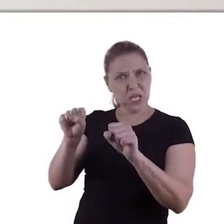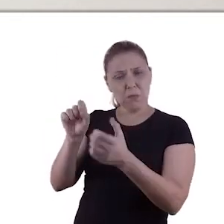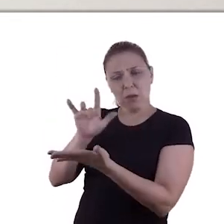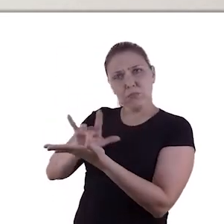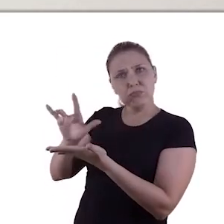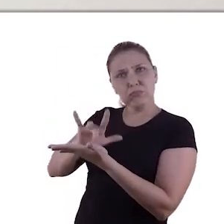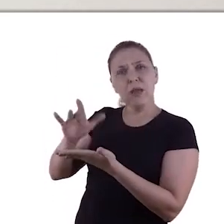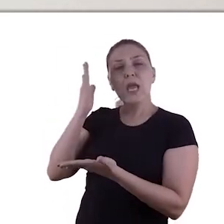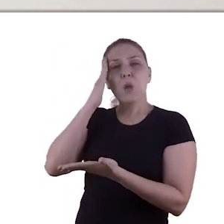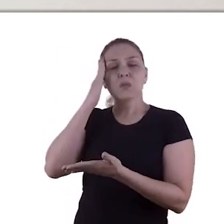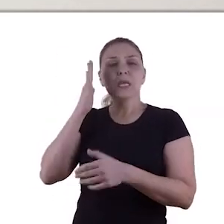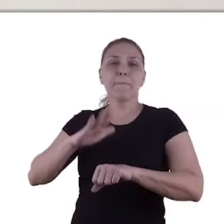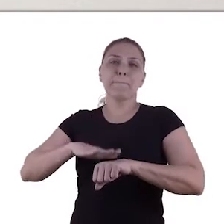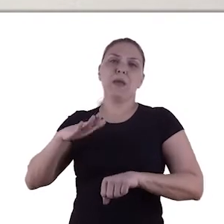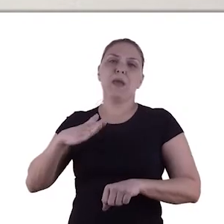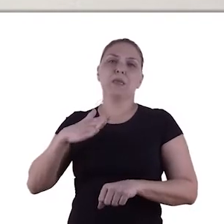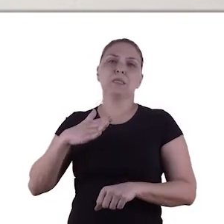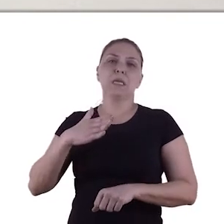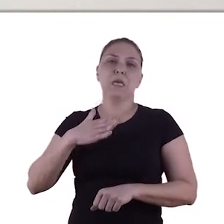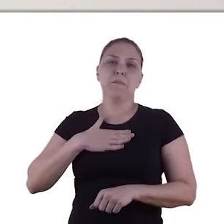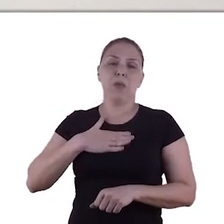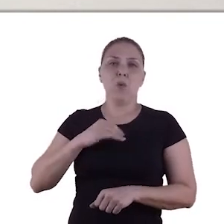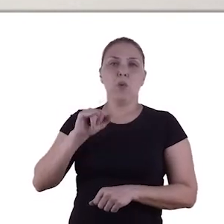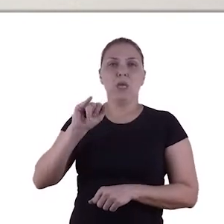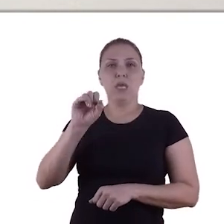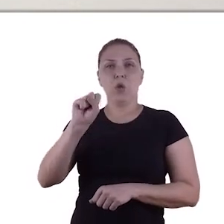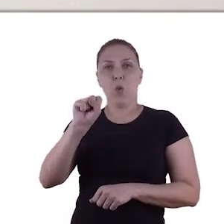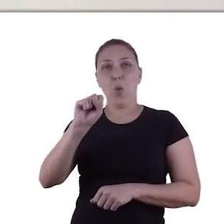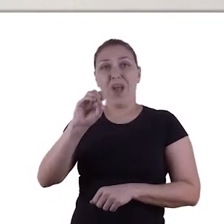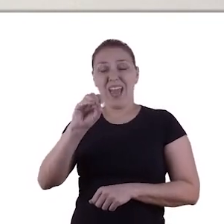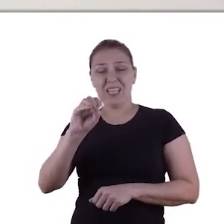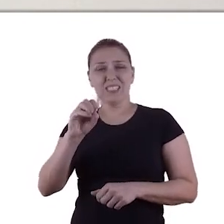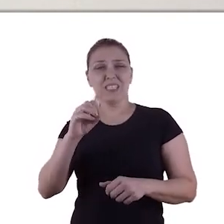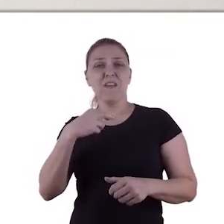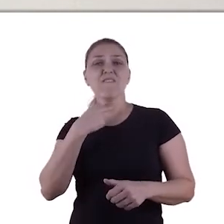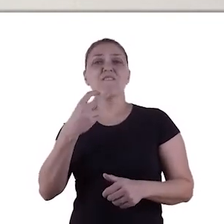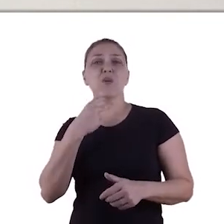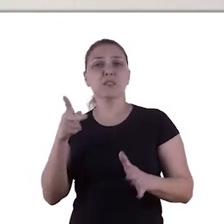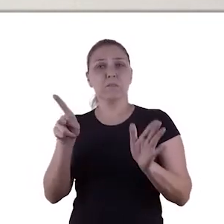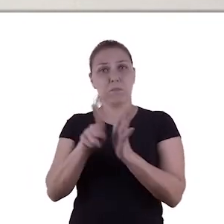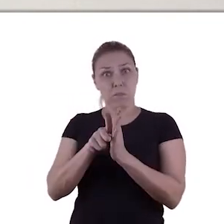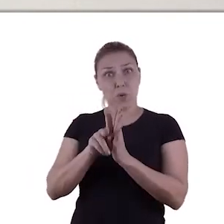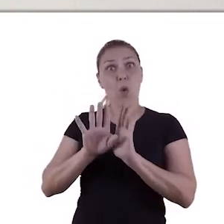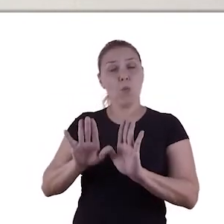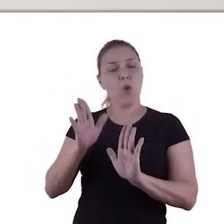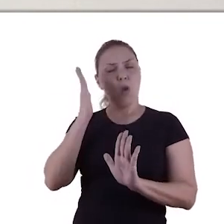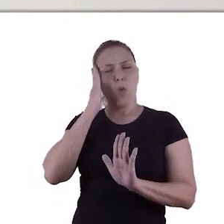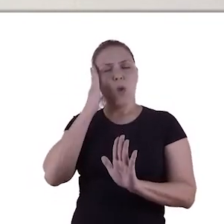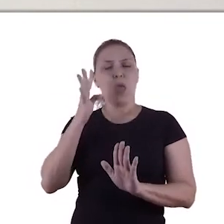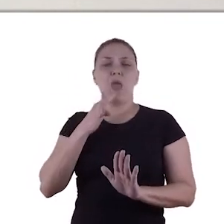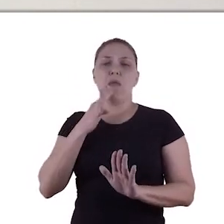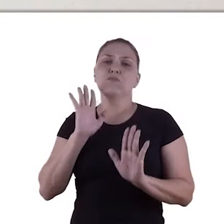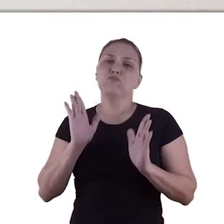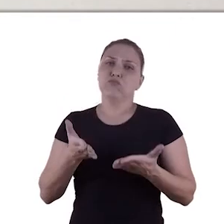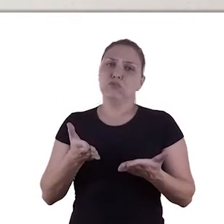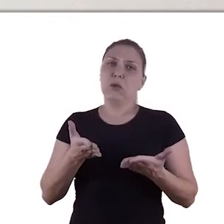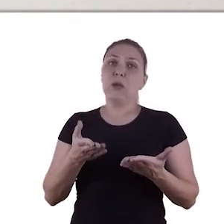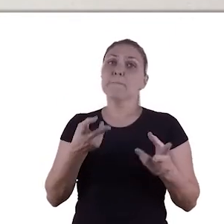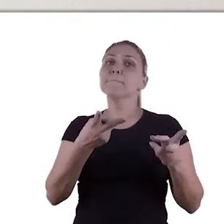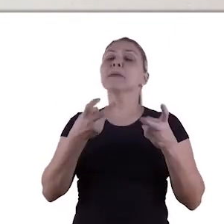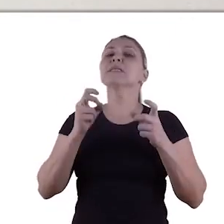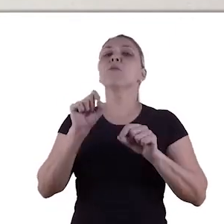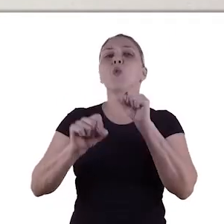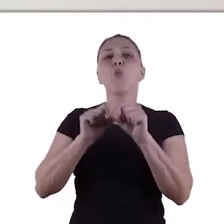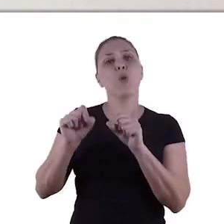consigo falar com mais propriedades utilizando o VoiceOver do iOS. Eu